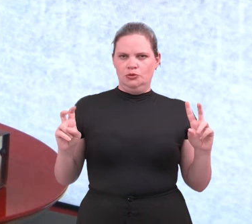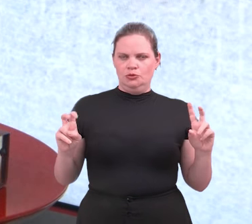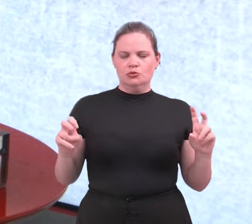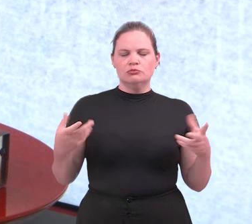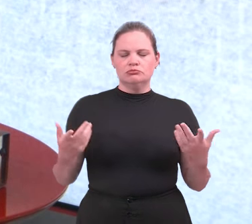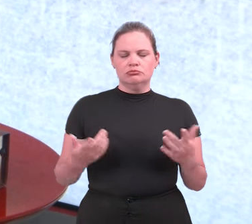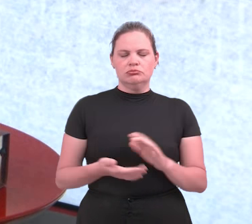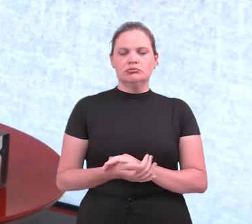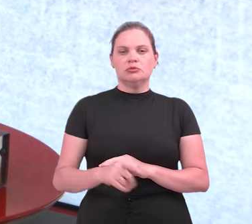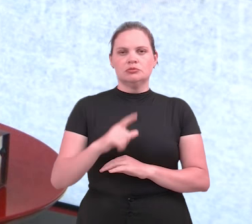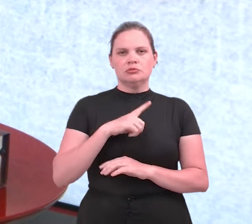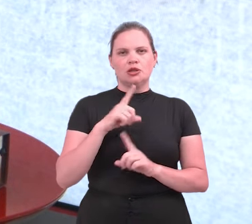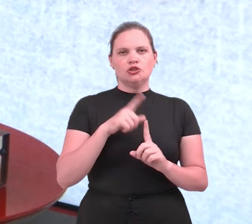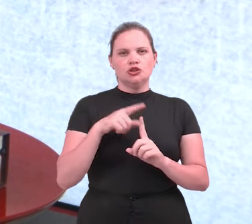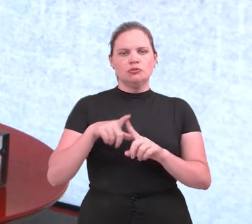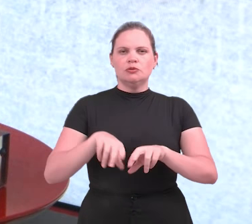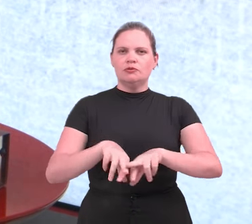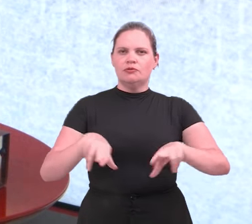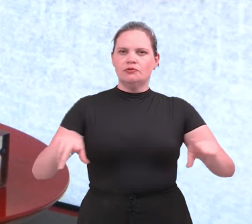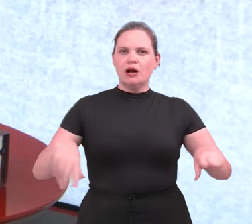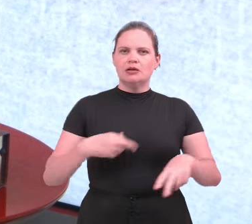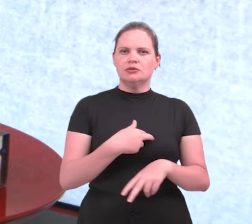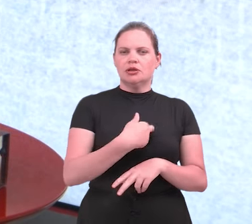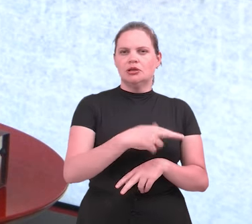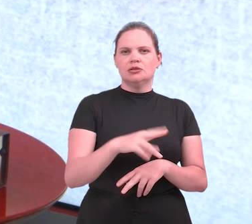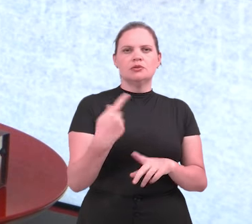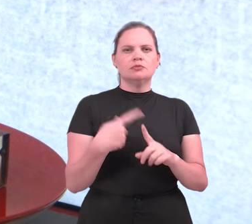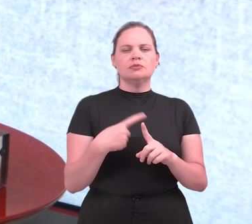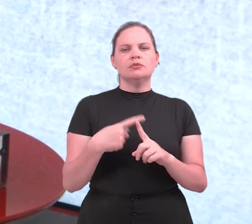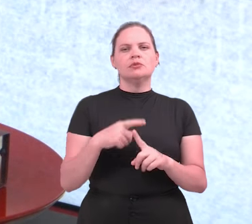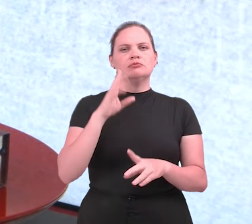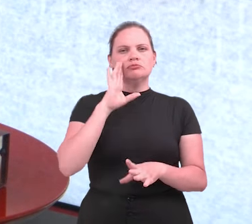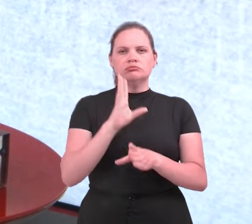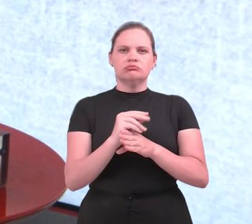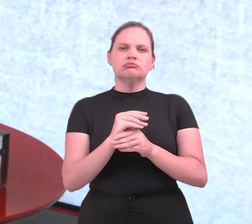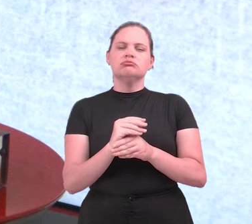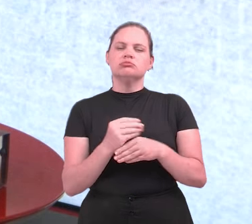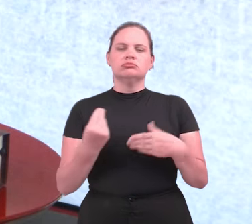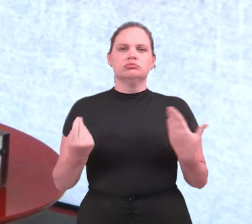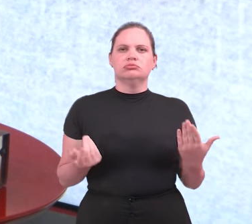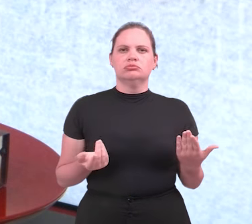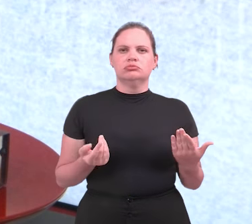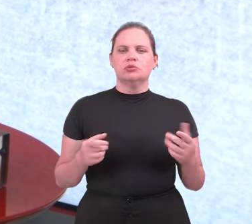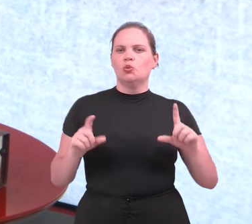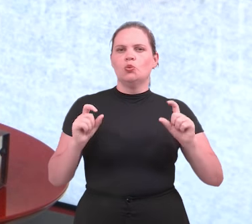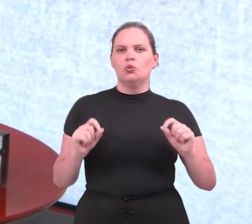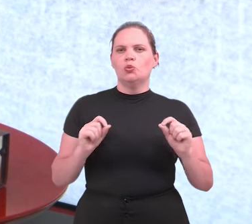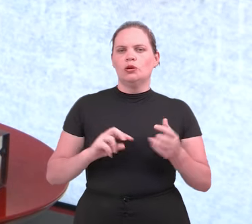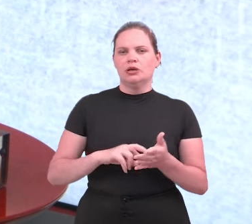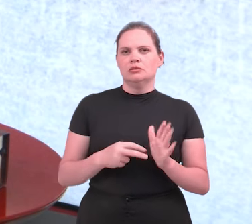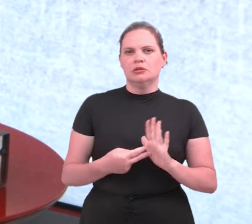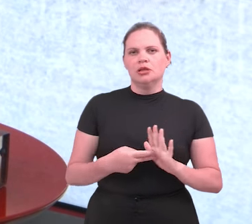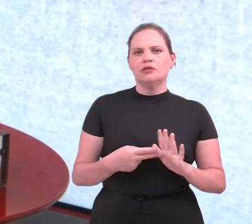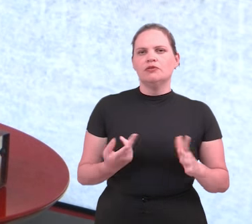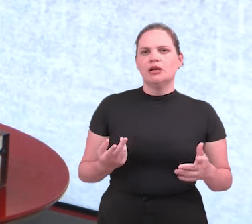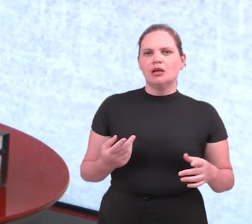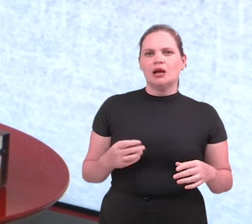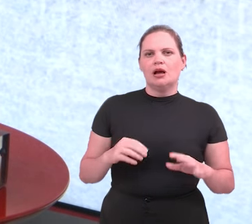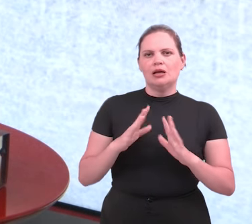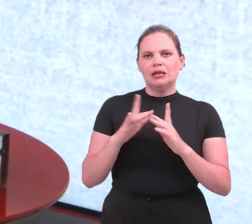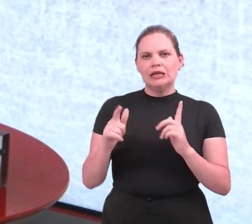Então, são vários tipos de denominações que surgem em função do entendimento doutrinário